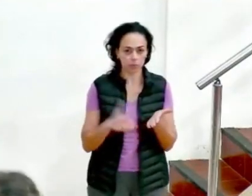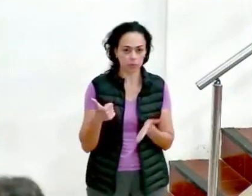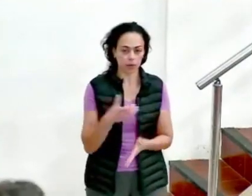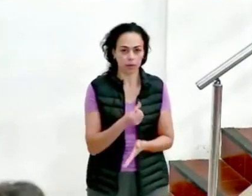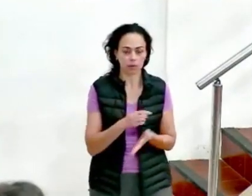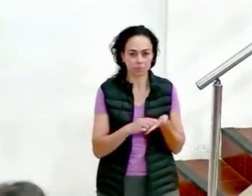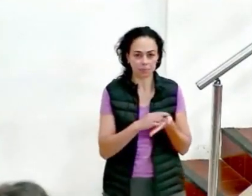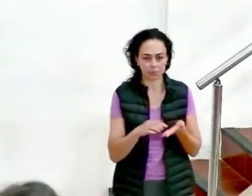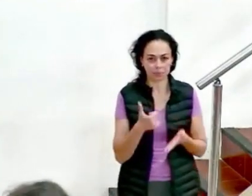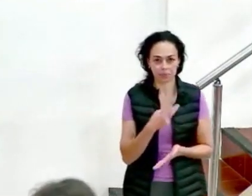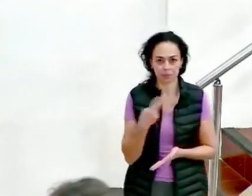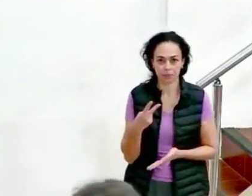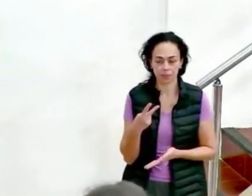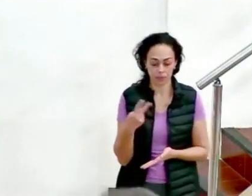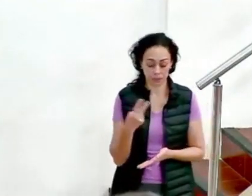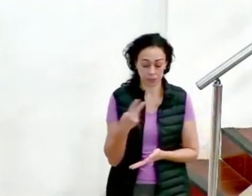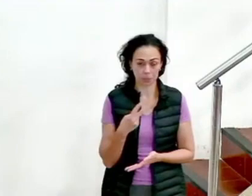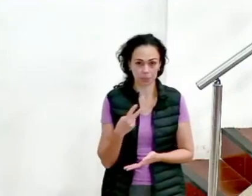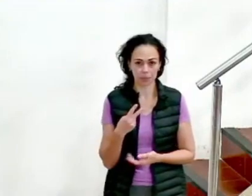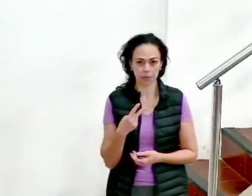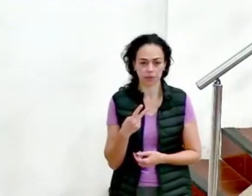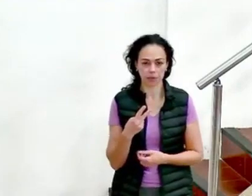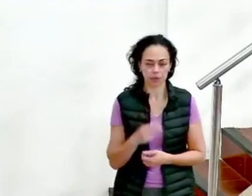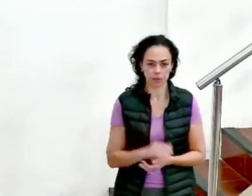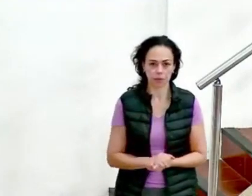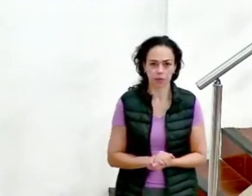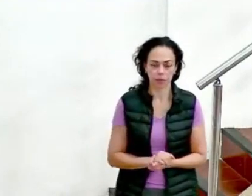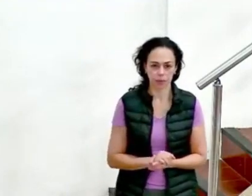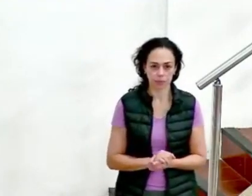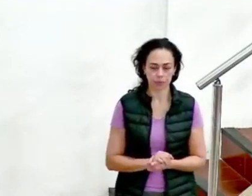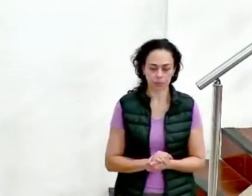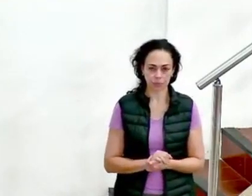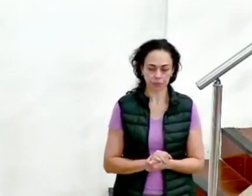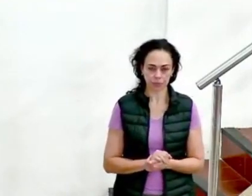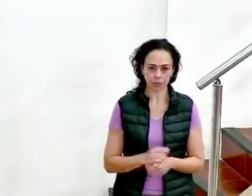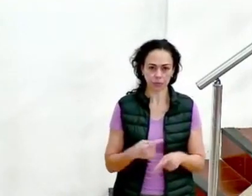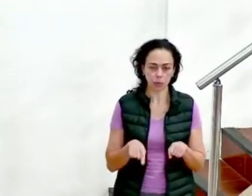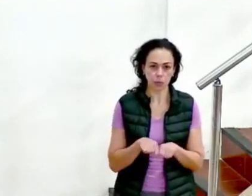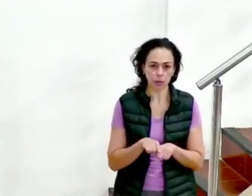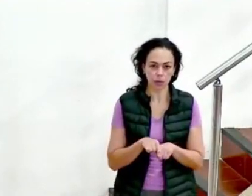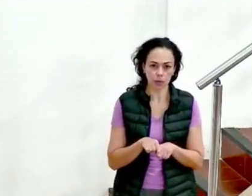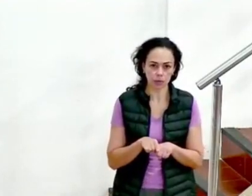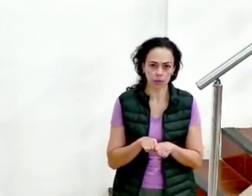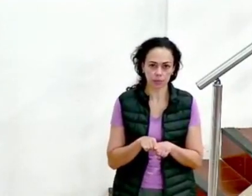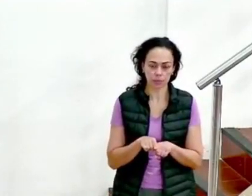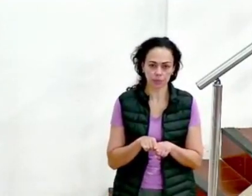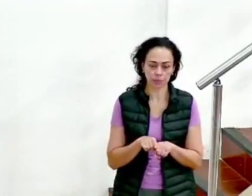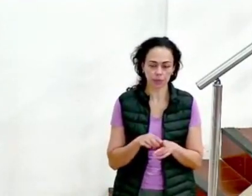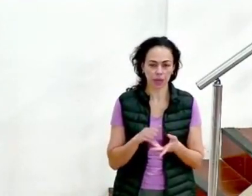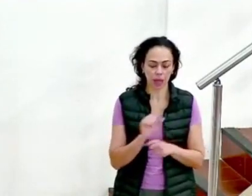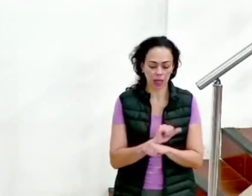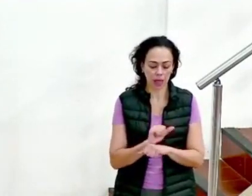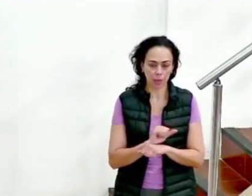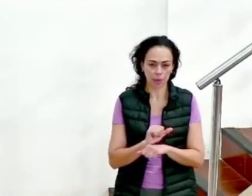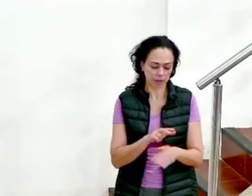que o Senhor me tem impedido de dar à luz filhos, por isso deite com a minha serva